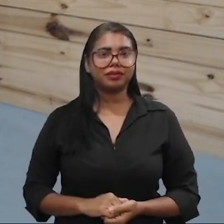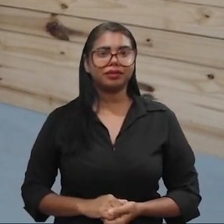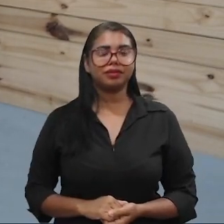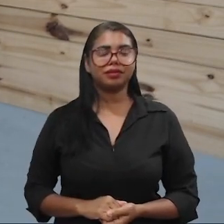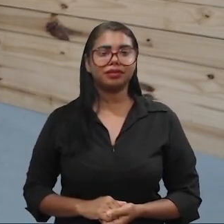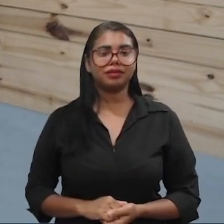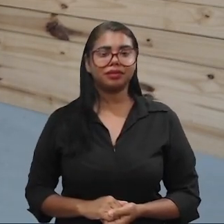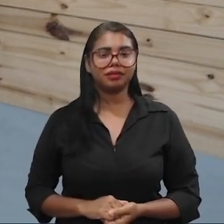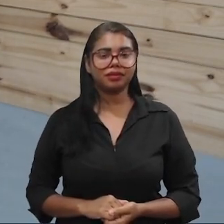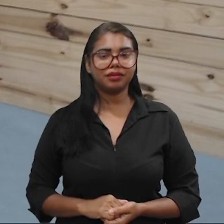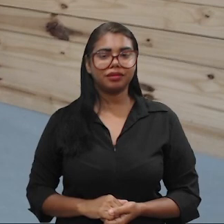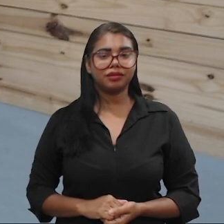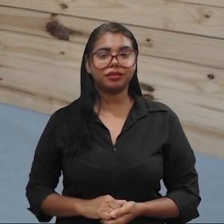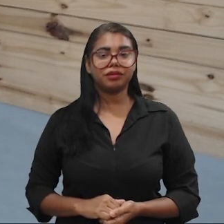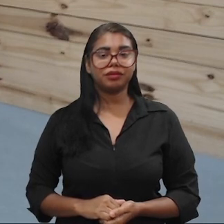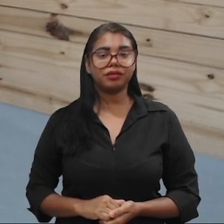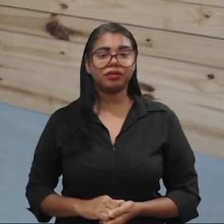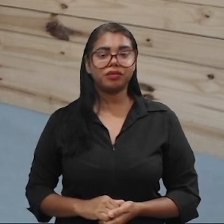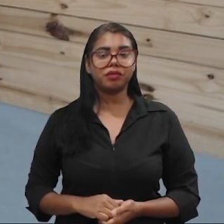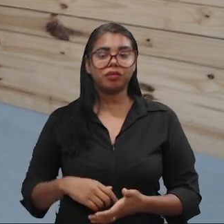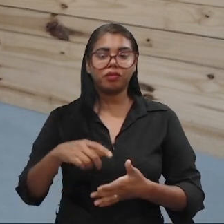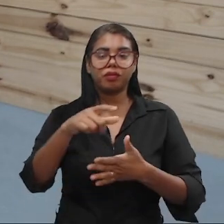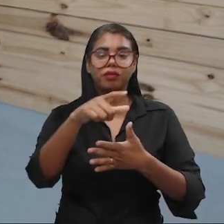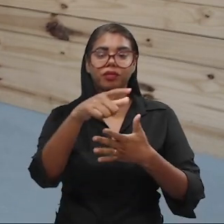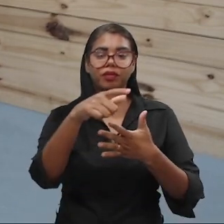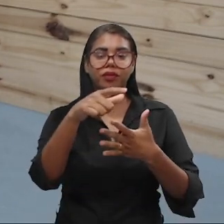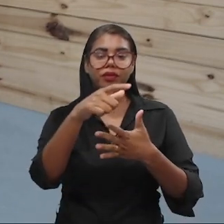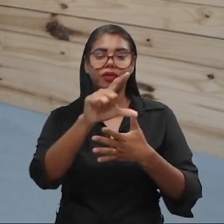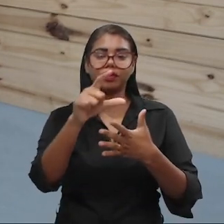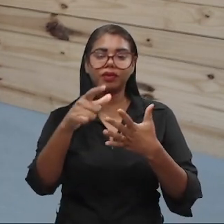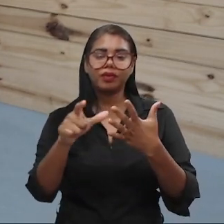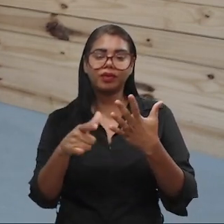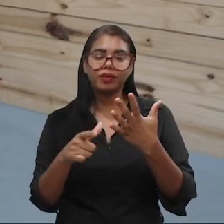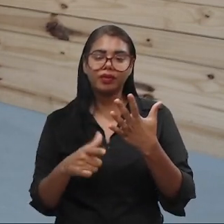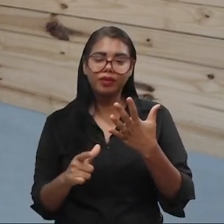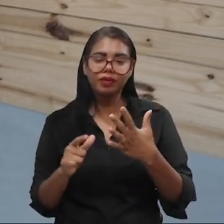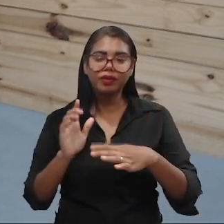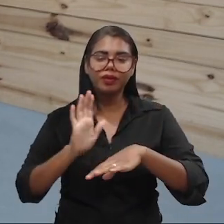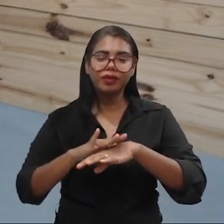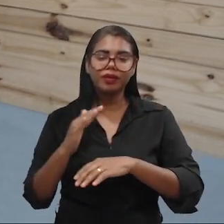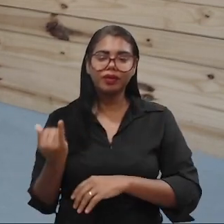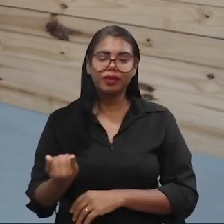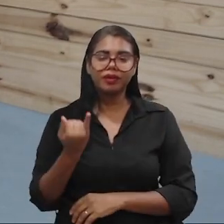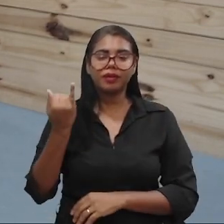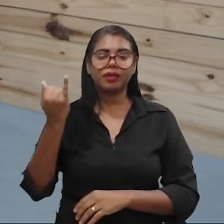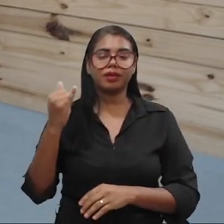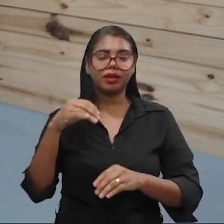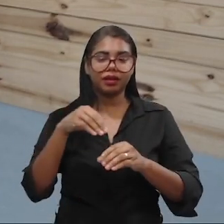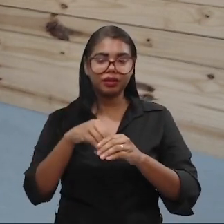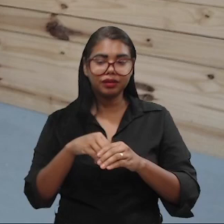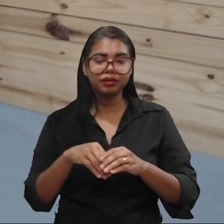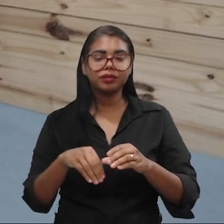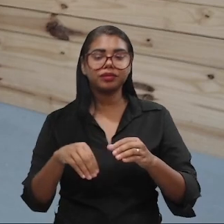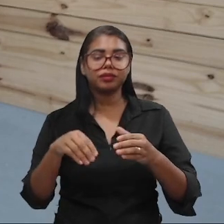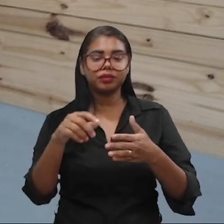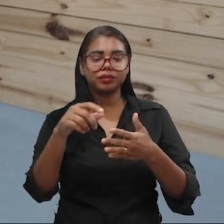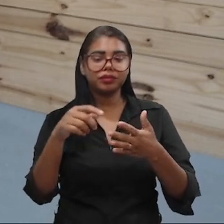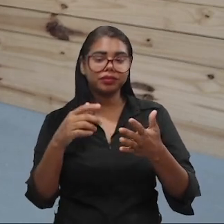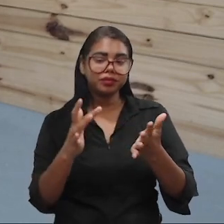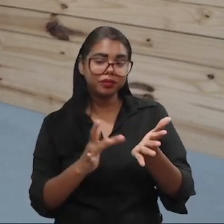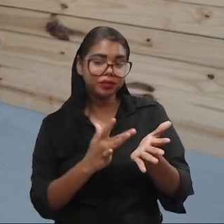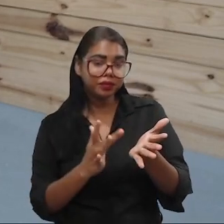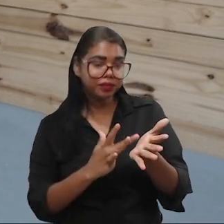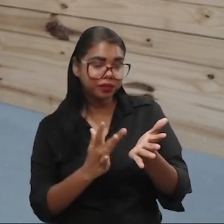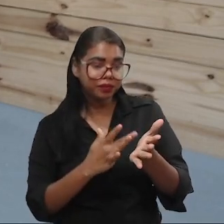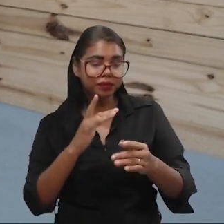sentimento o outro ponto importante que também está no nosso material que é importante que você pare faça a lei leura é a